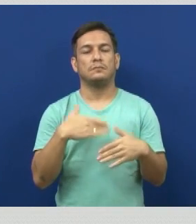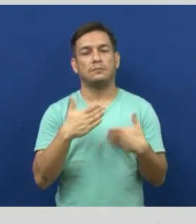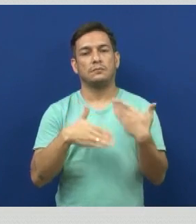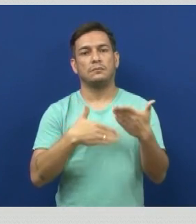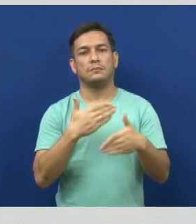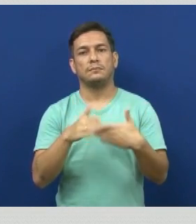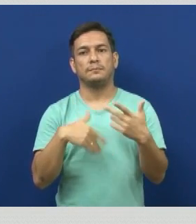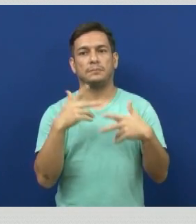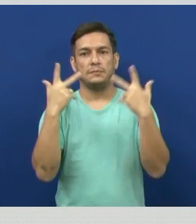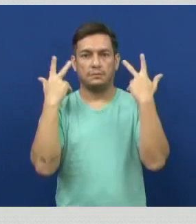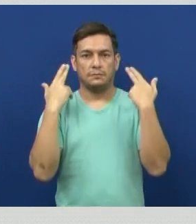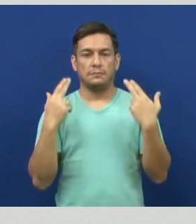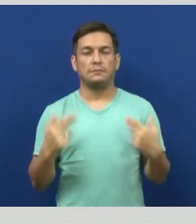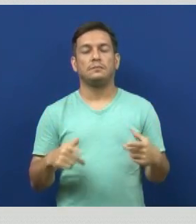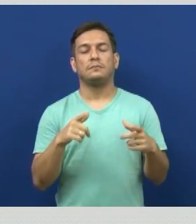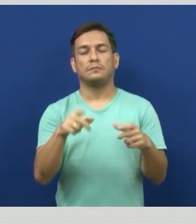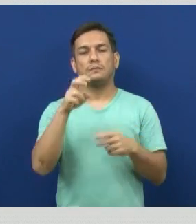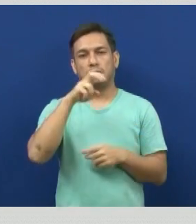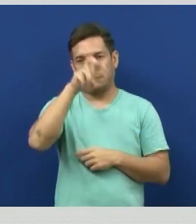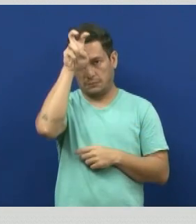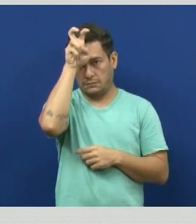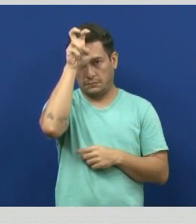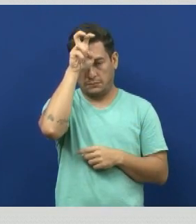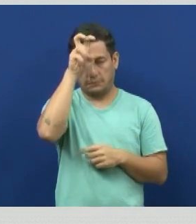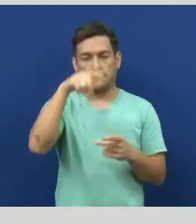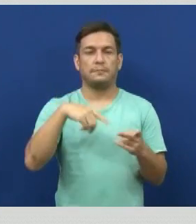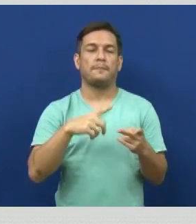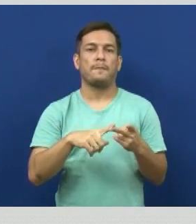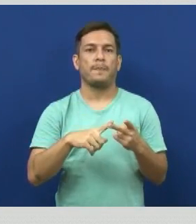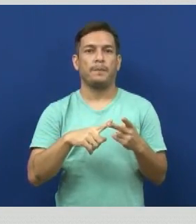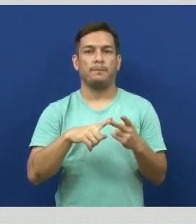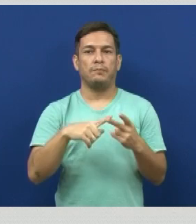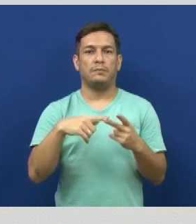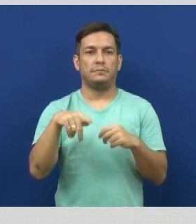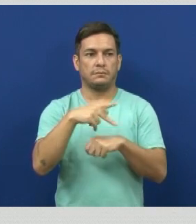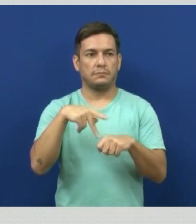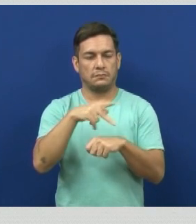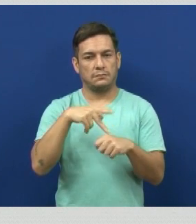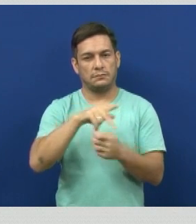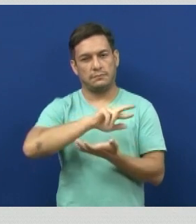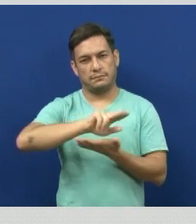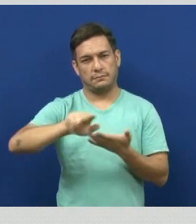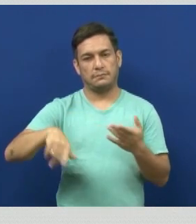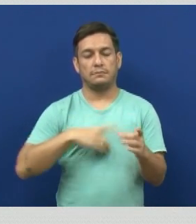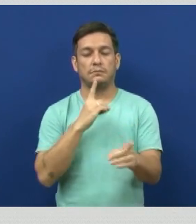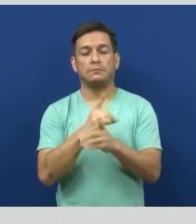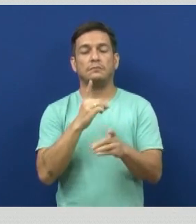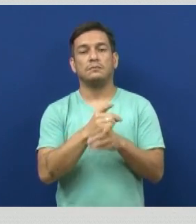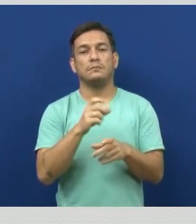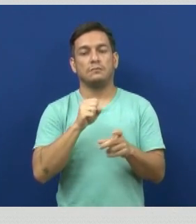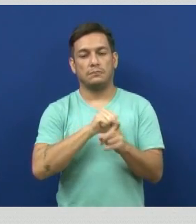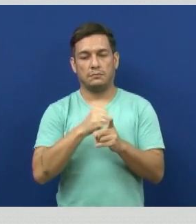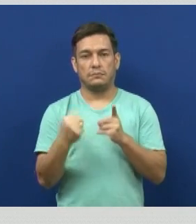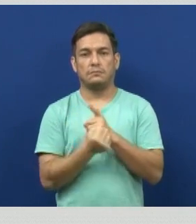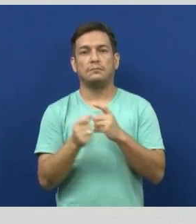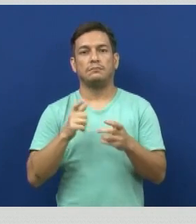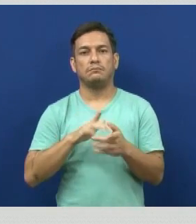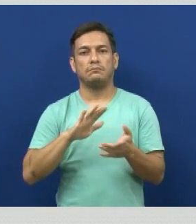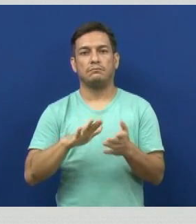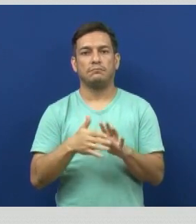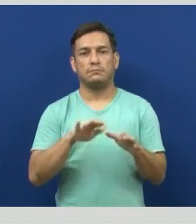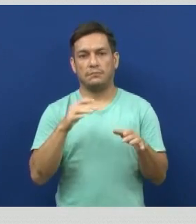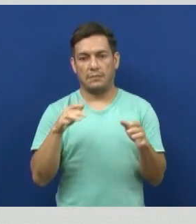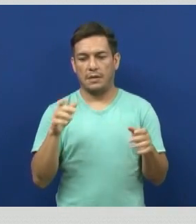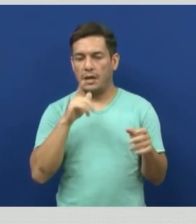sedimentando, isso é muito comum em países do Egito, tudo mais, em países do Oriente Médio, descobrirem civilizações que estão enterradas. A